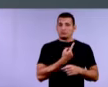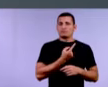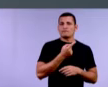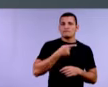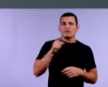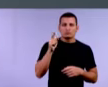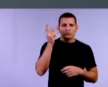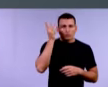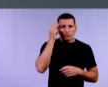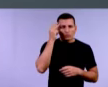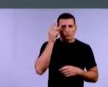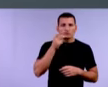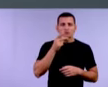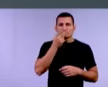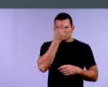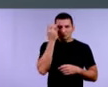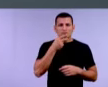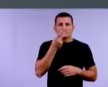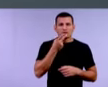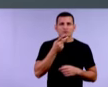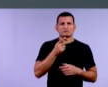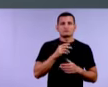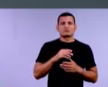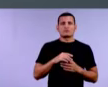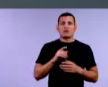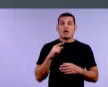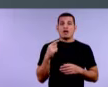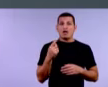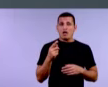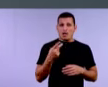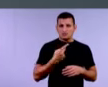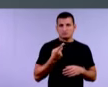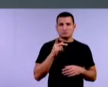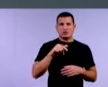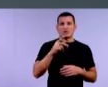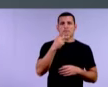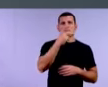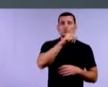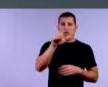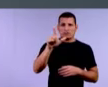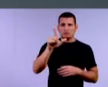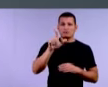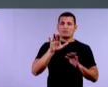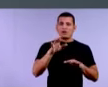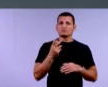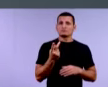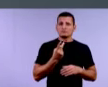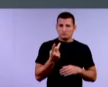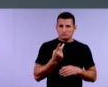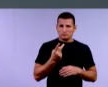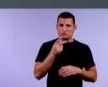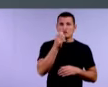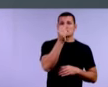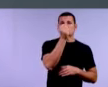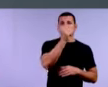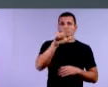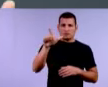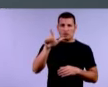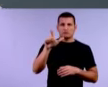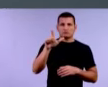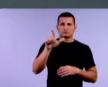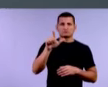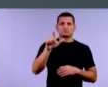as pessoas dizerem isso, né? A gente vamos porque acha que a gente é plural, mas na verdade a gente é singular, ele só